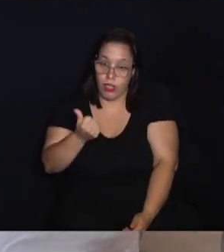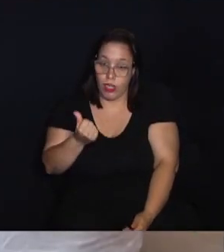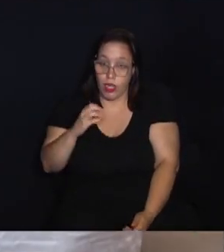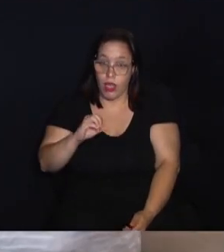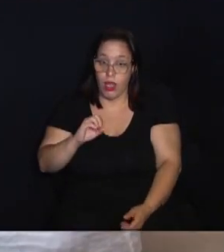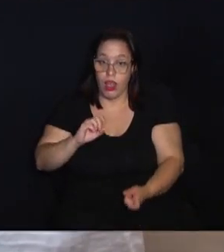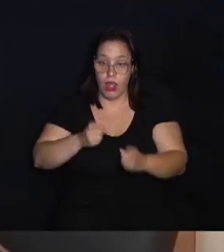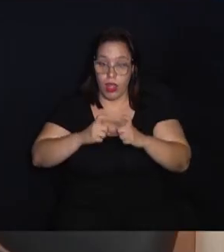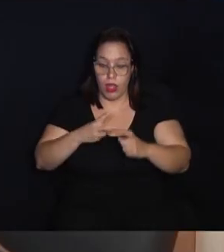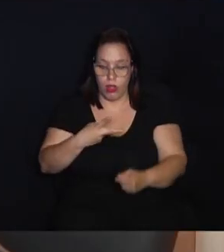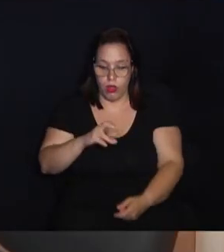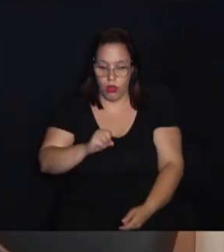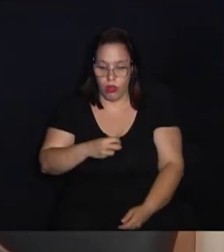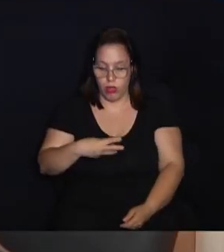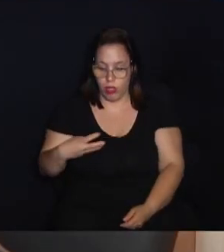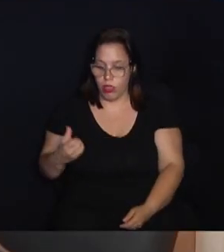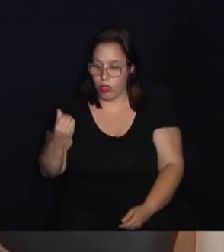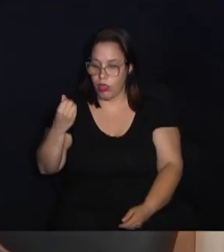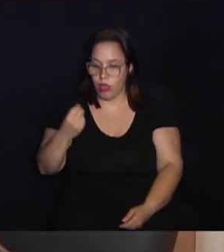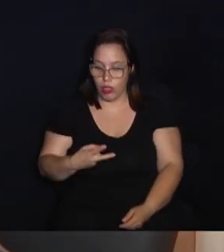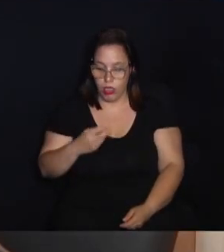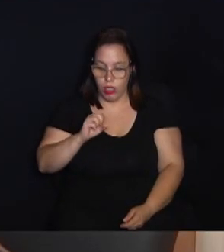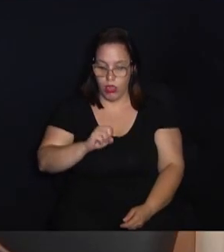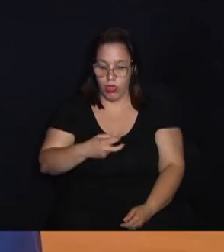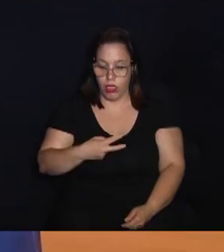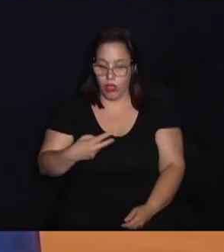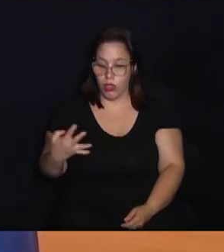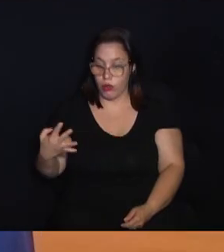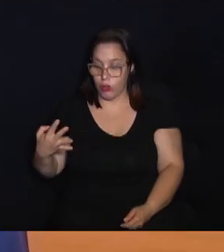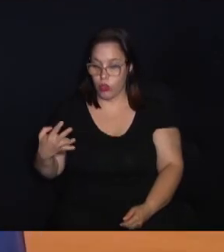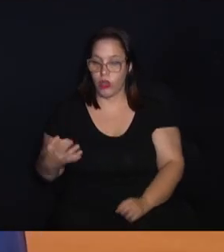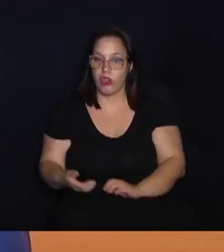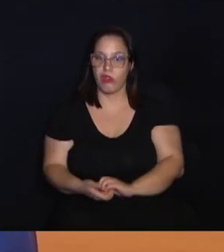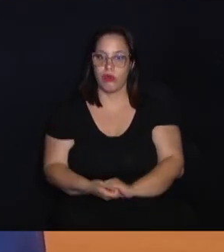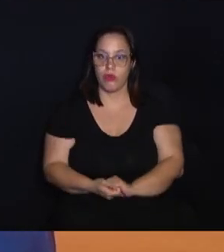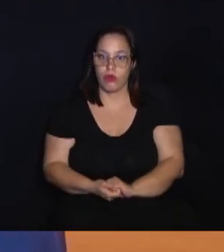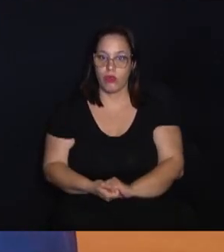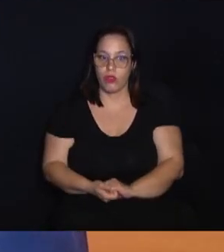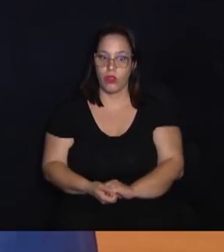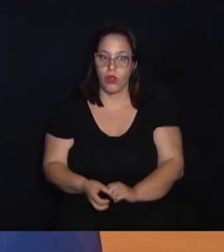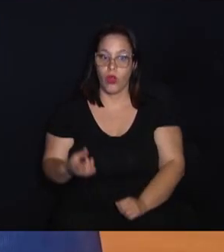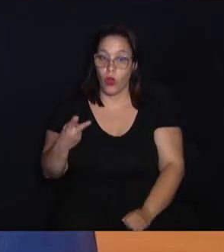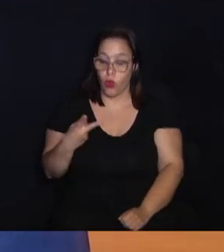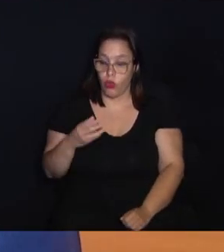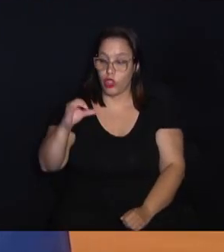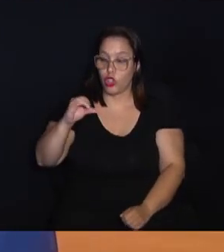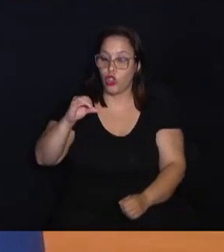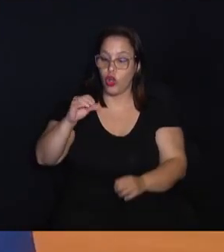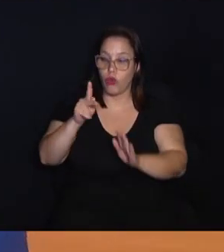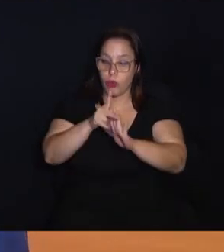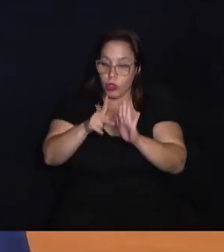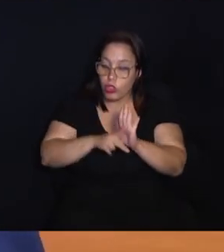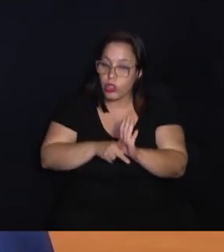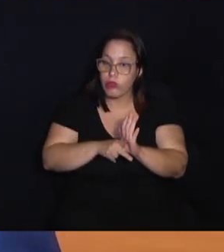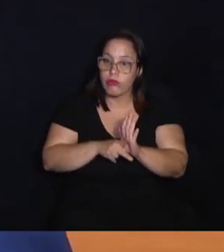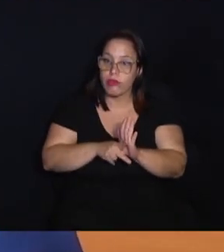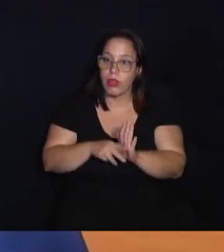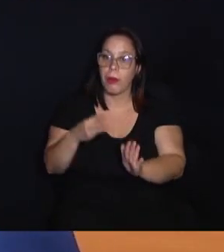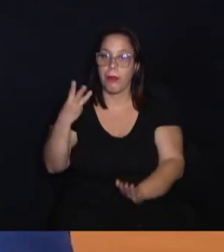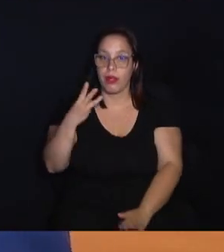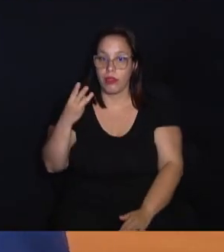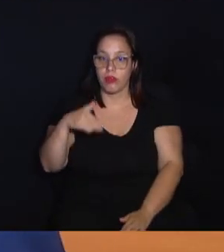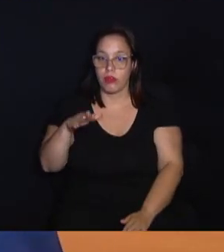em 2023 e 6 em 2024. Nós já deliberamos 29 projetos e mais 3,